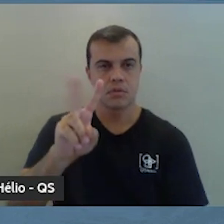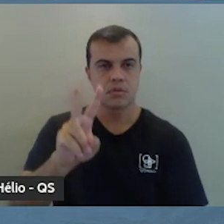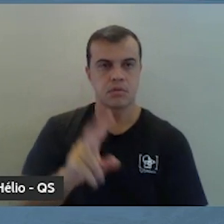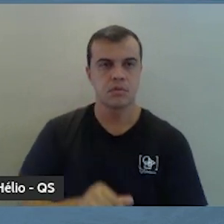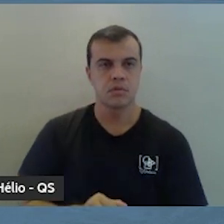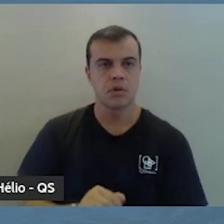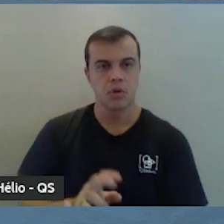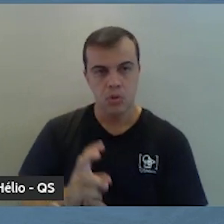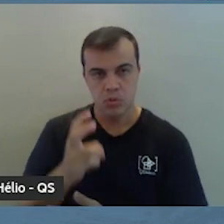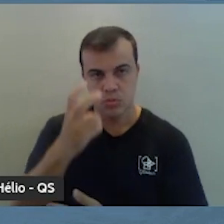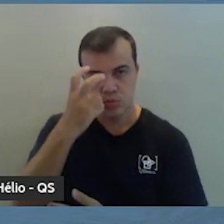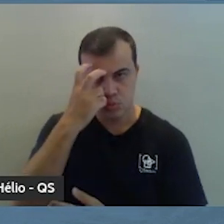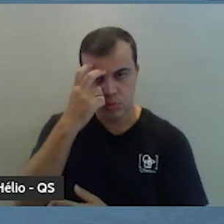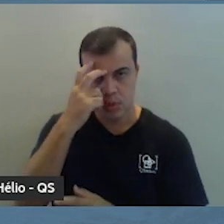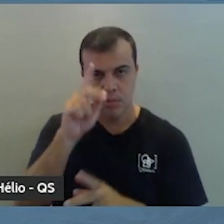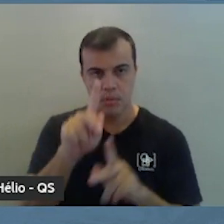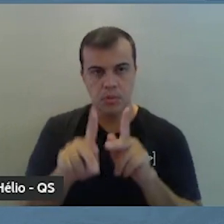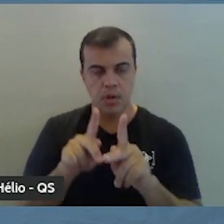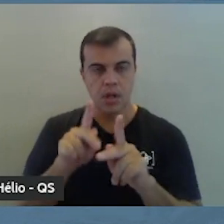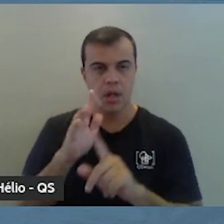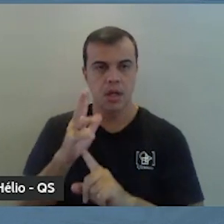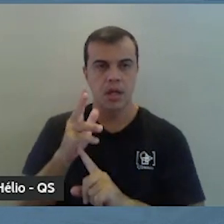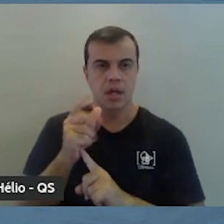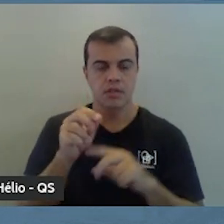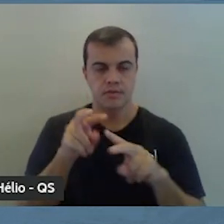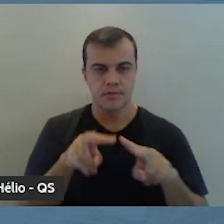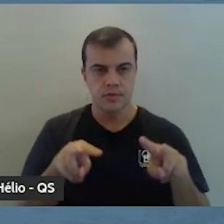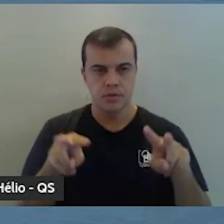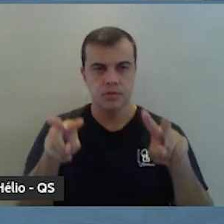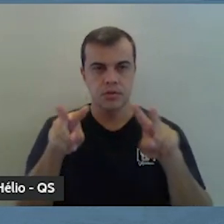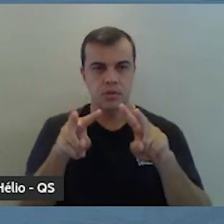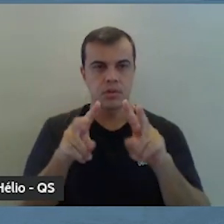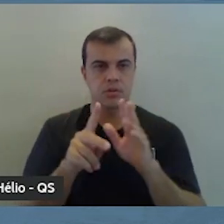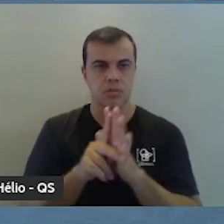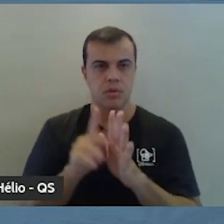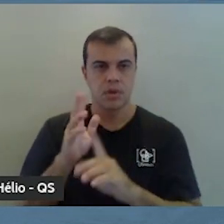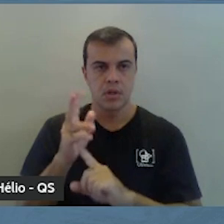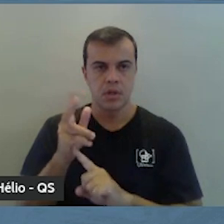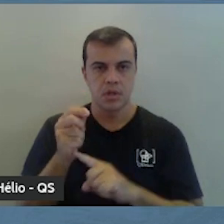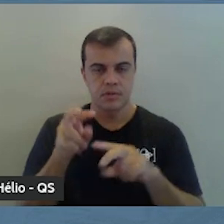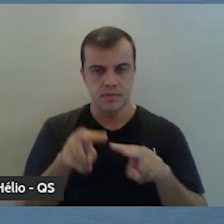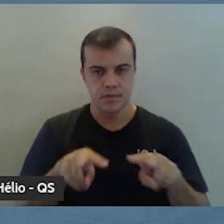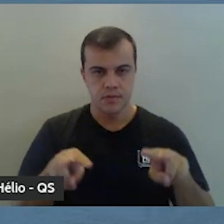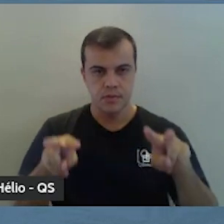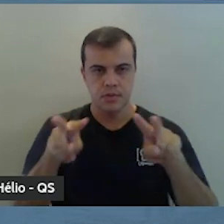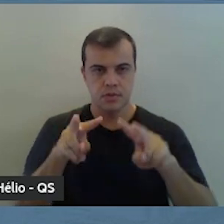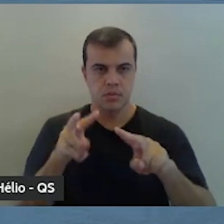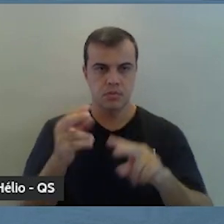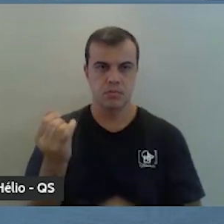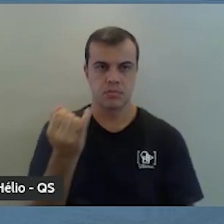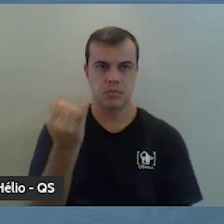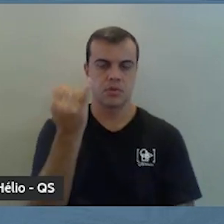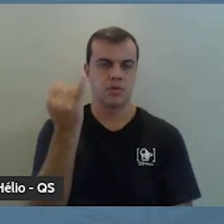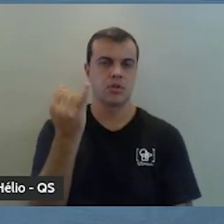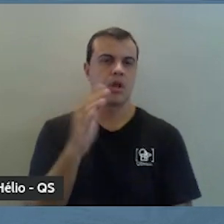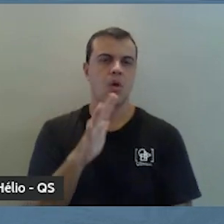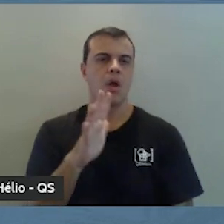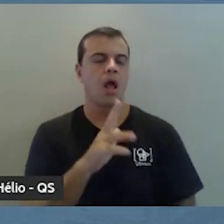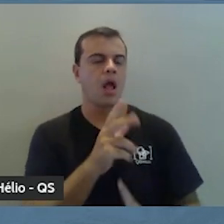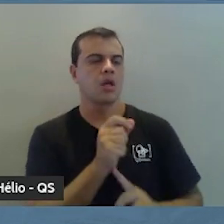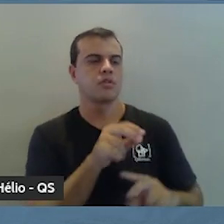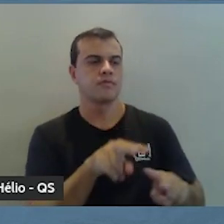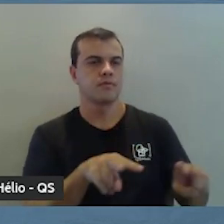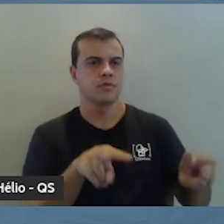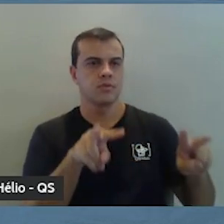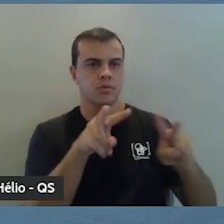da cultura popular nas artes visuais, nessa arte visual grande, e não na arte